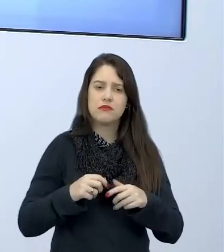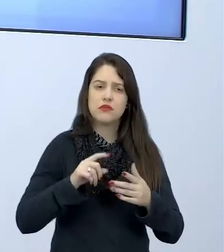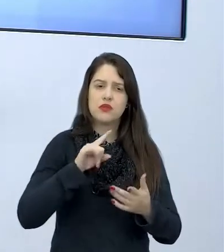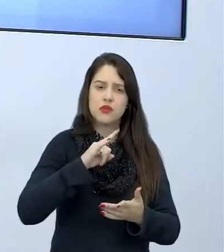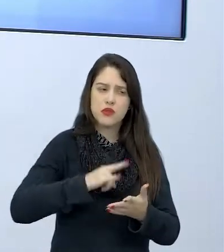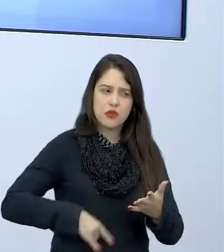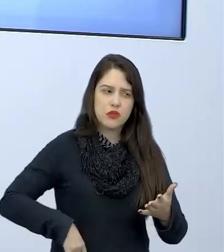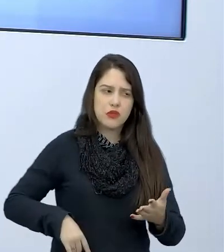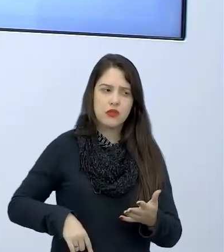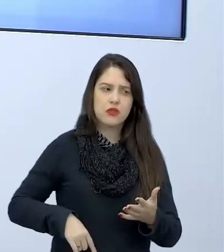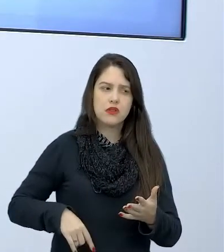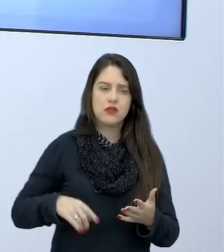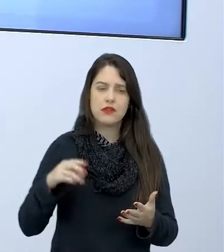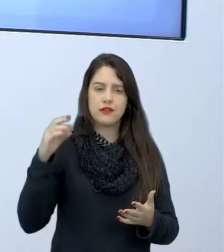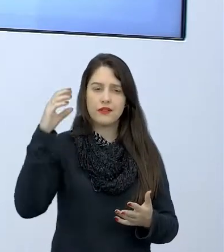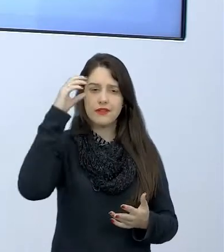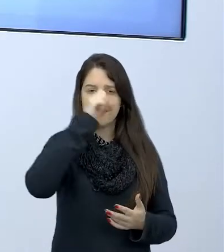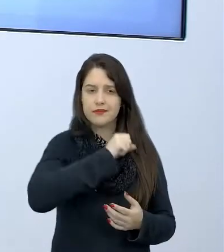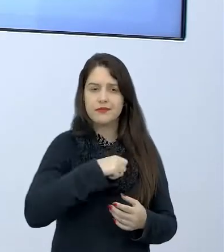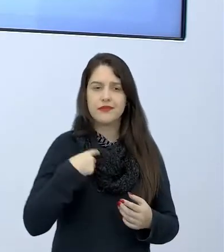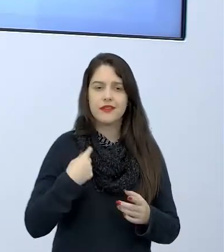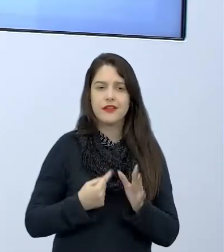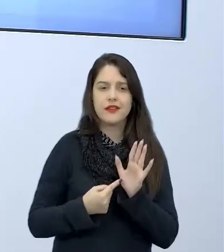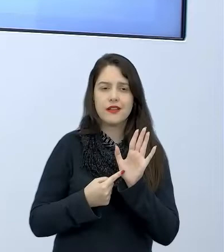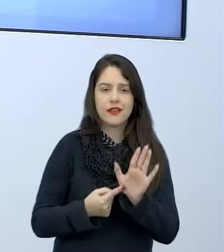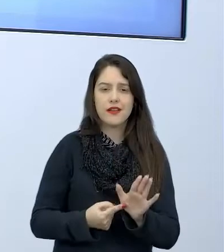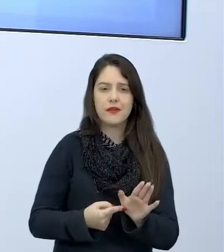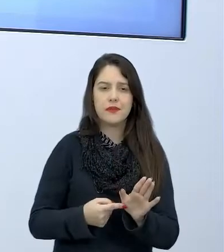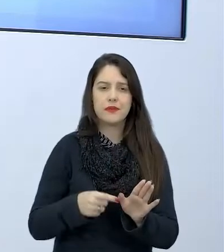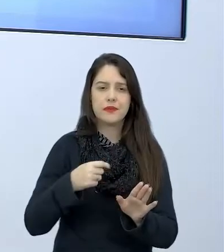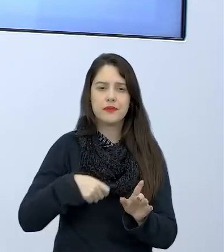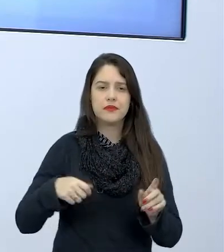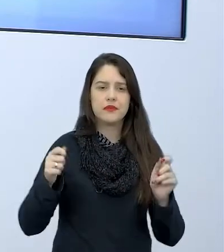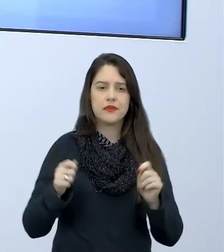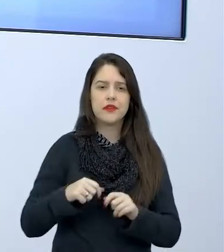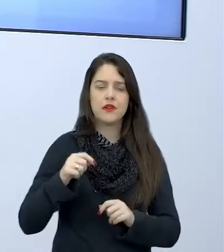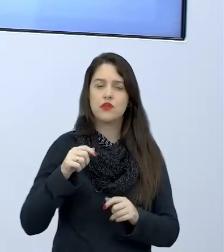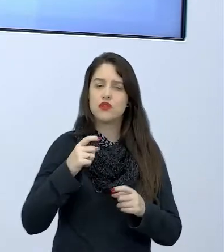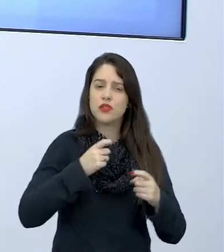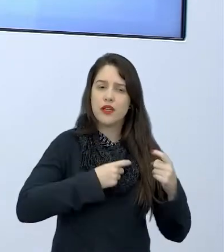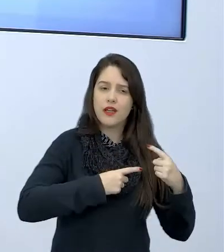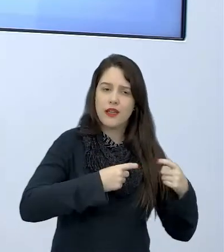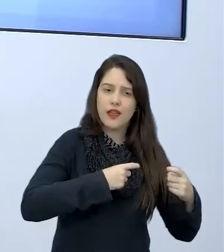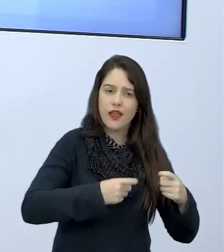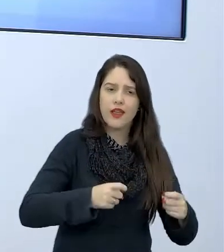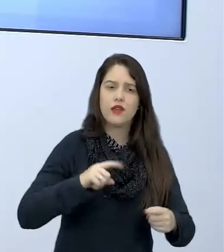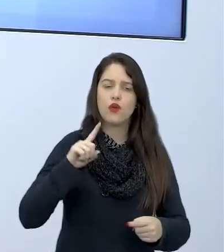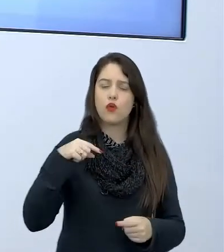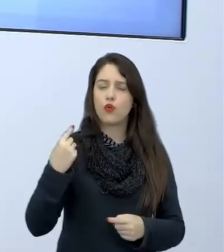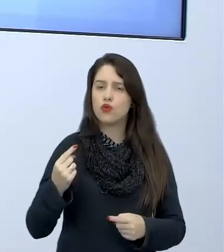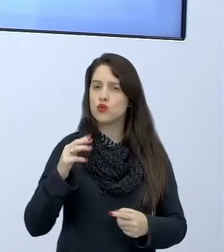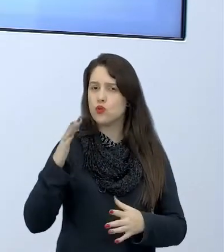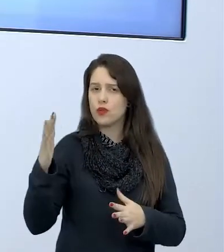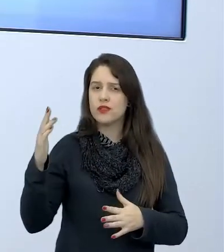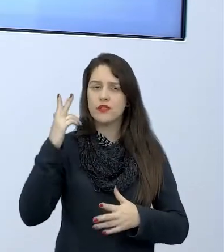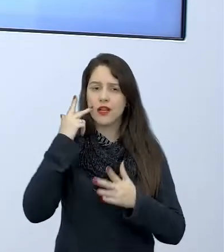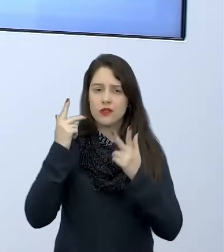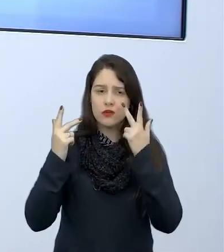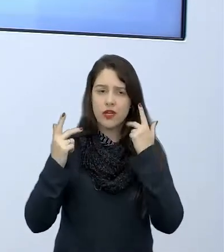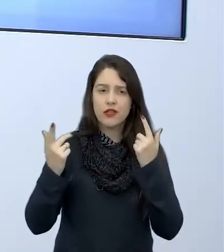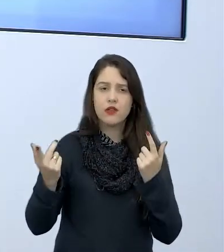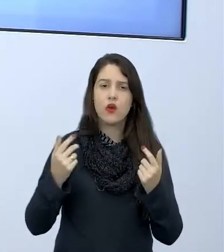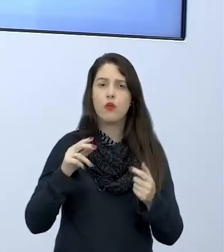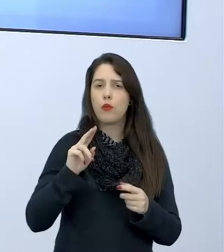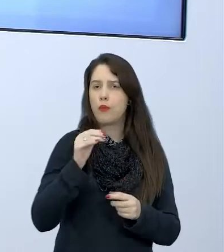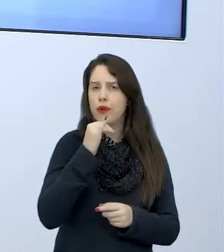foram perdidos durante a imigração, principalmente quando a gente pensa em pessoas que são refugiados de guerra ou de desastres naturais, como o próprio Haiti,